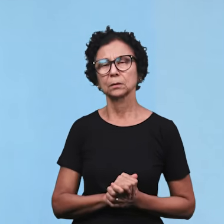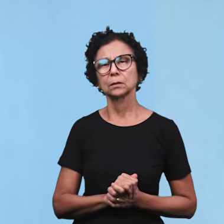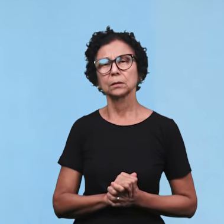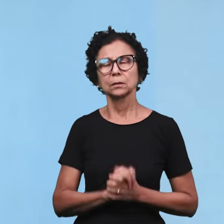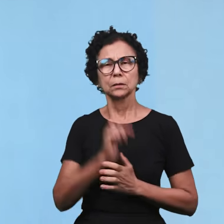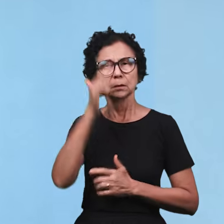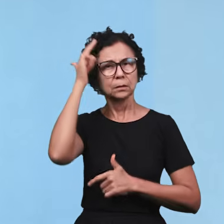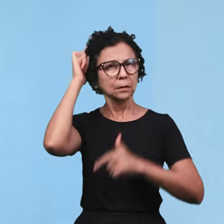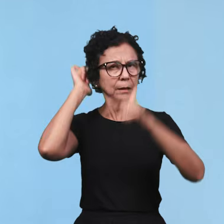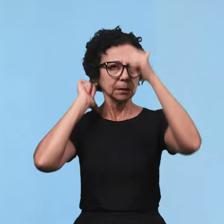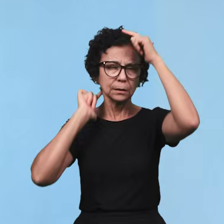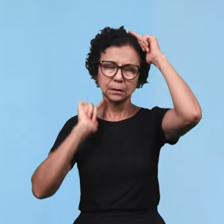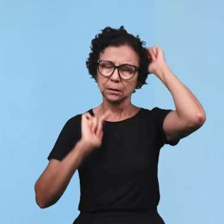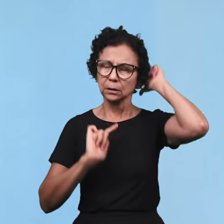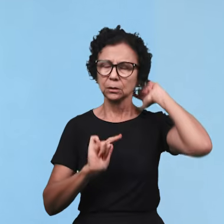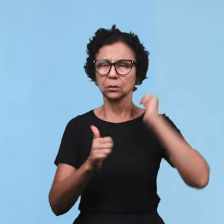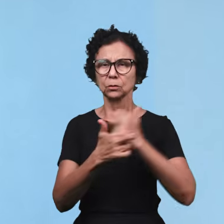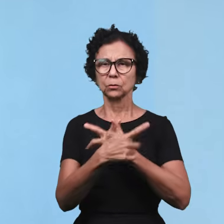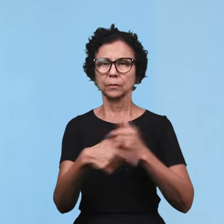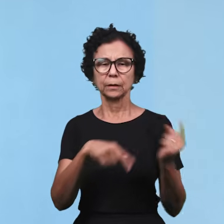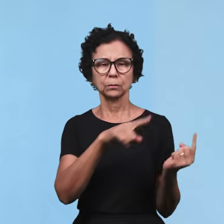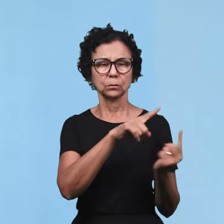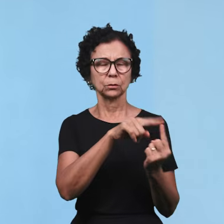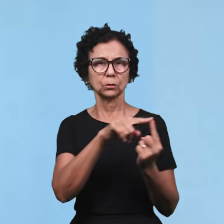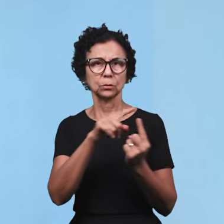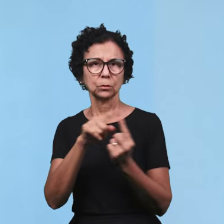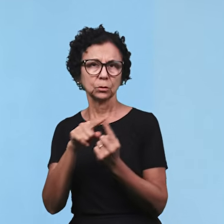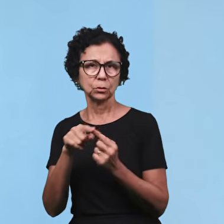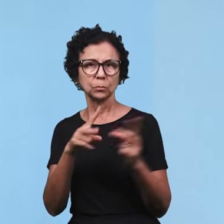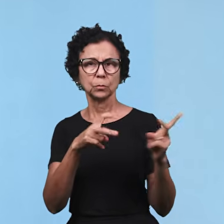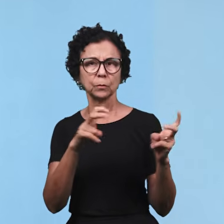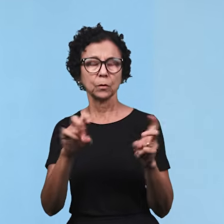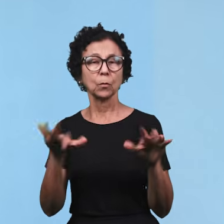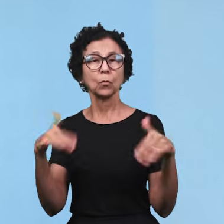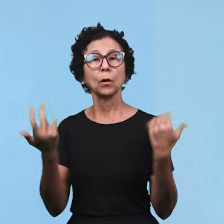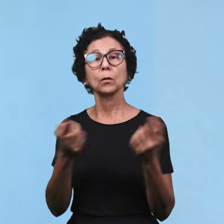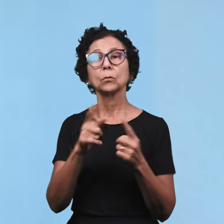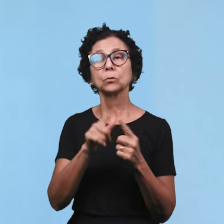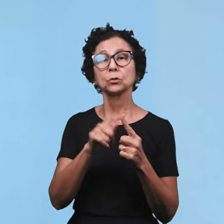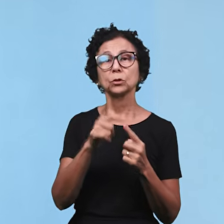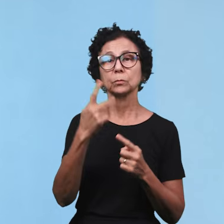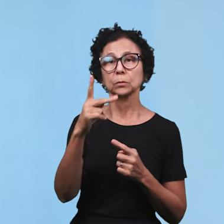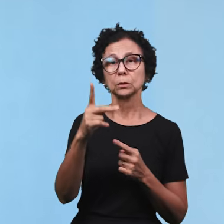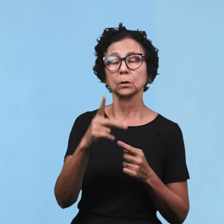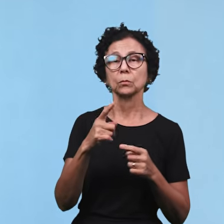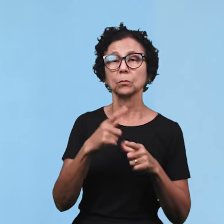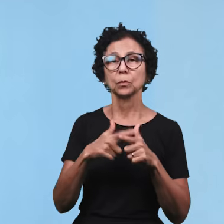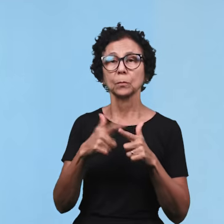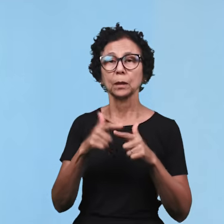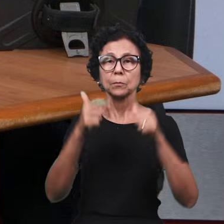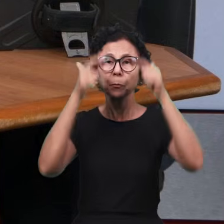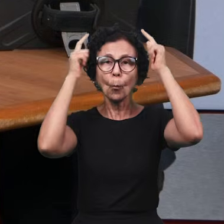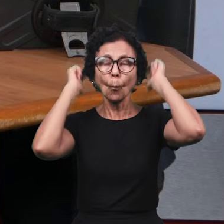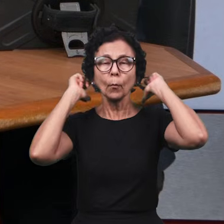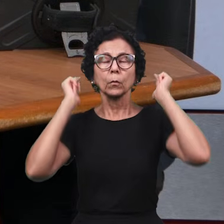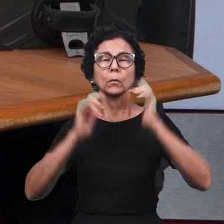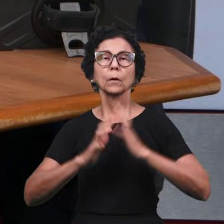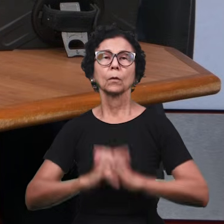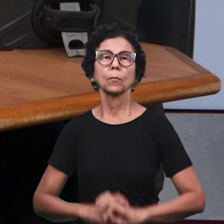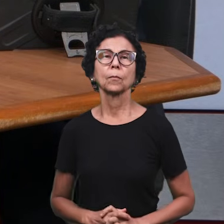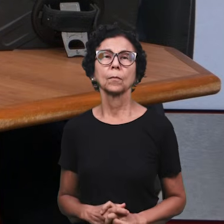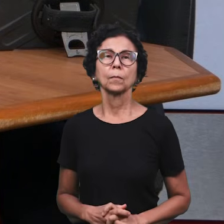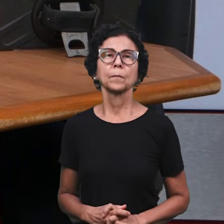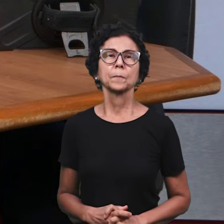e a gente tem que saber diagnosticar e indicar o melhor tratamento para esses pacientes. Maravilha. Lucas, queria te